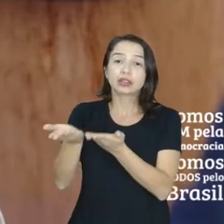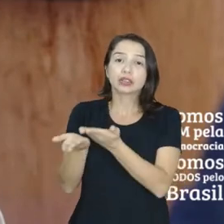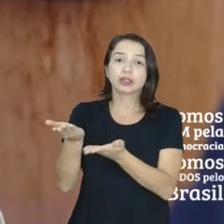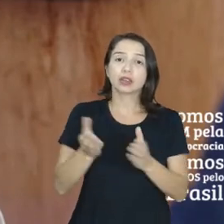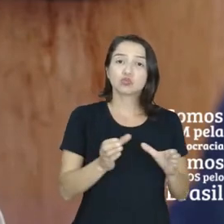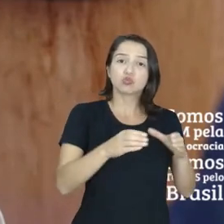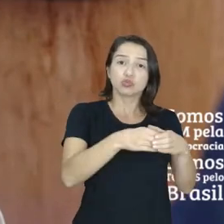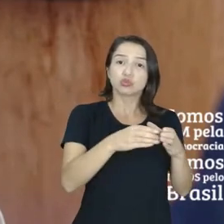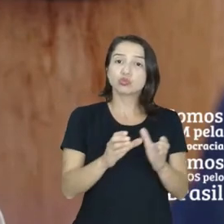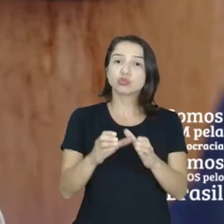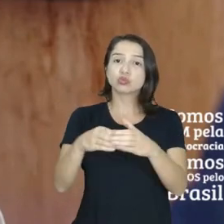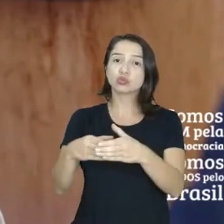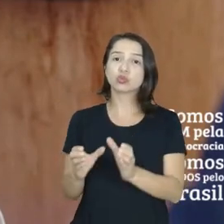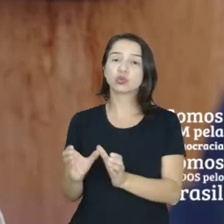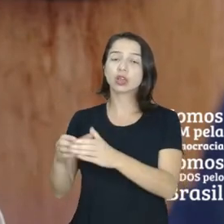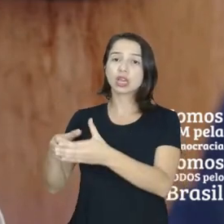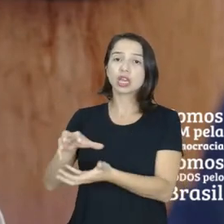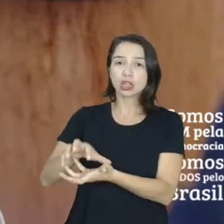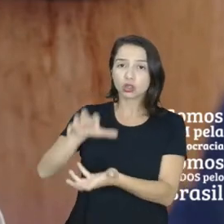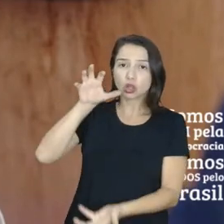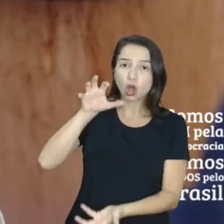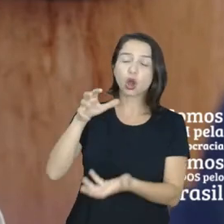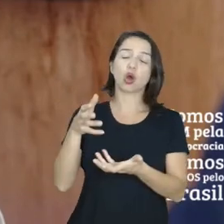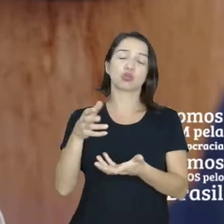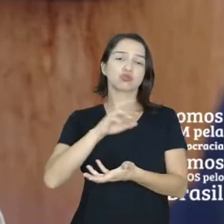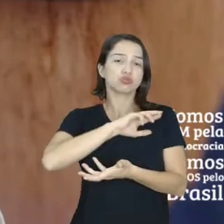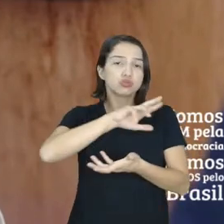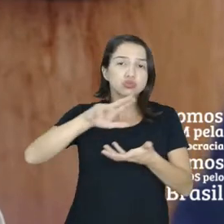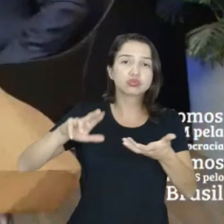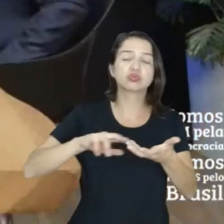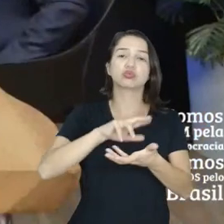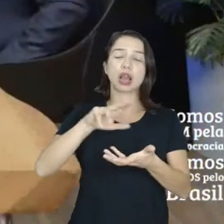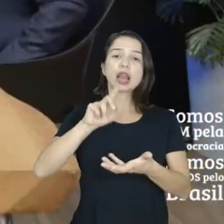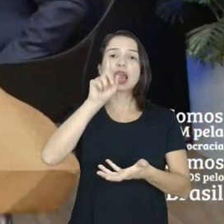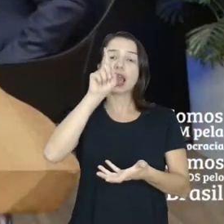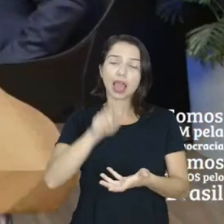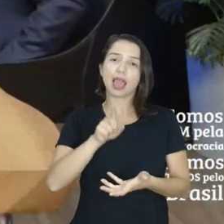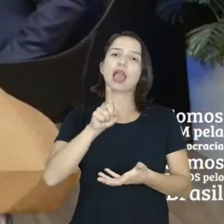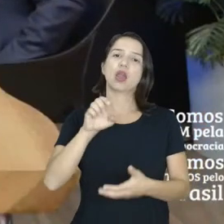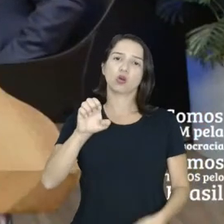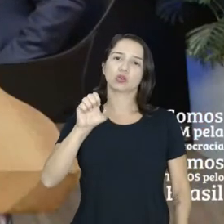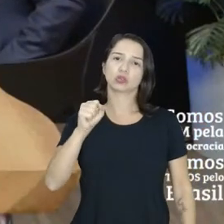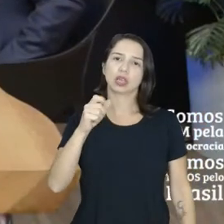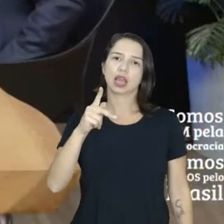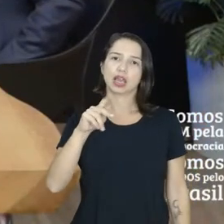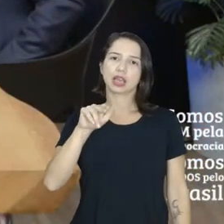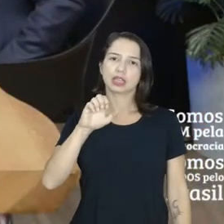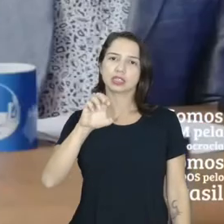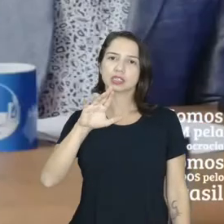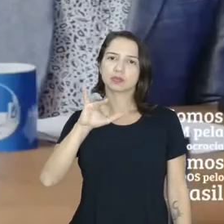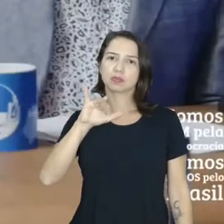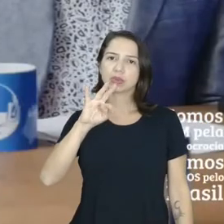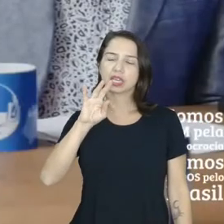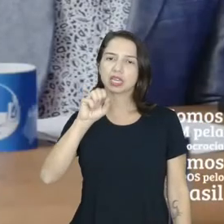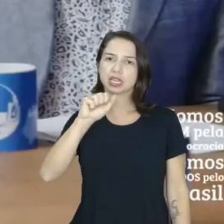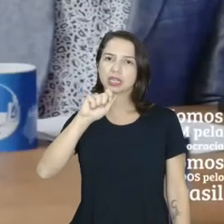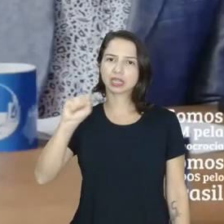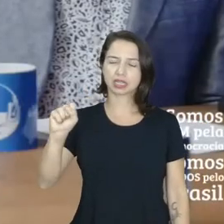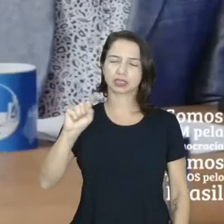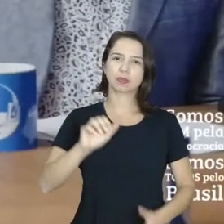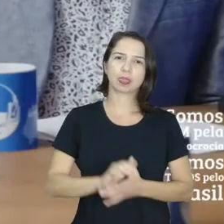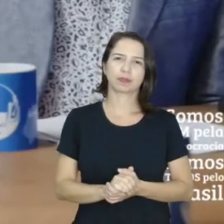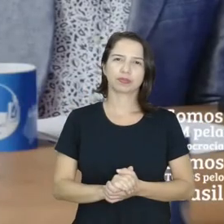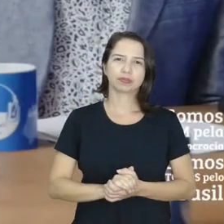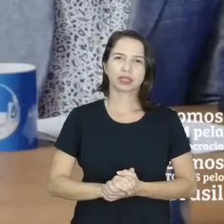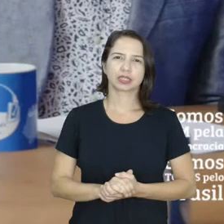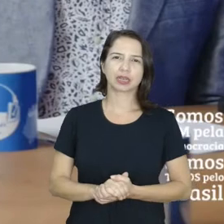as pessoas tenham vida religiosa e apoiar. Falar em Pindamonhangaba, lá tem um grande centro de estudos teológicos da Assembleia de Deus, né?